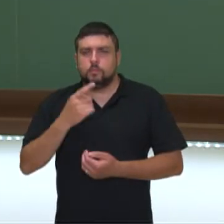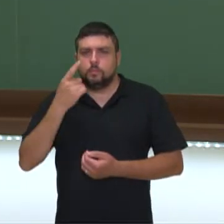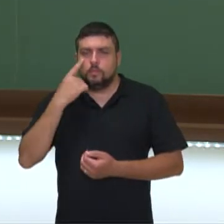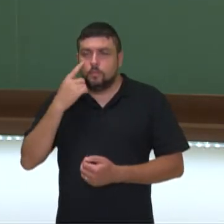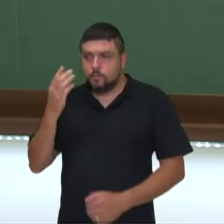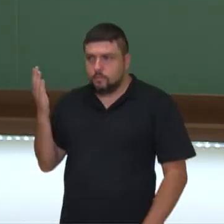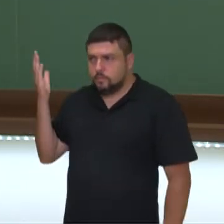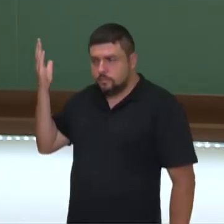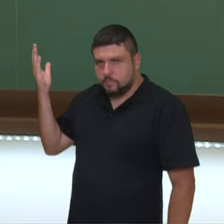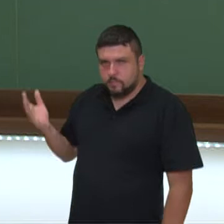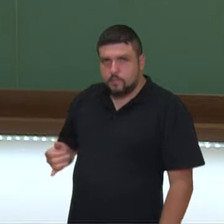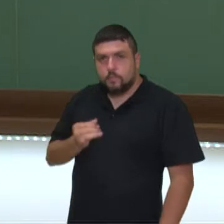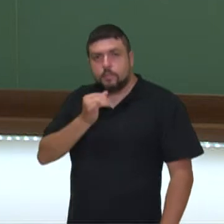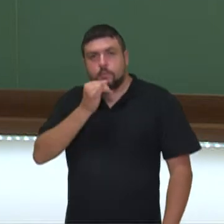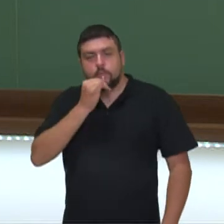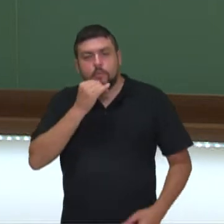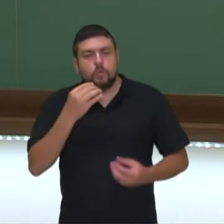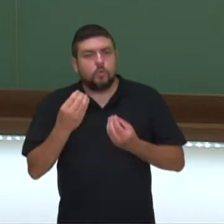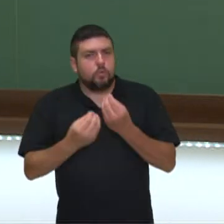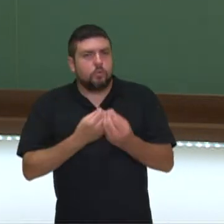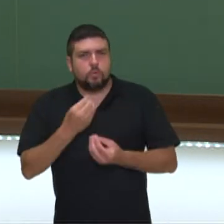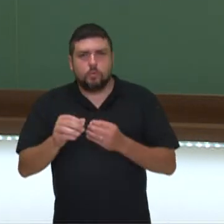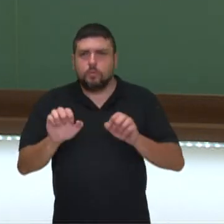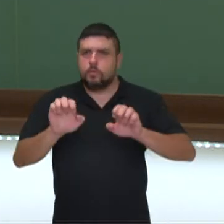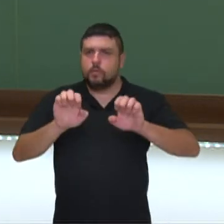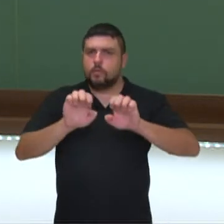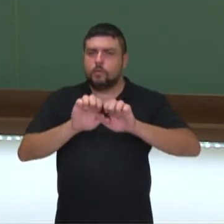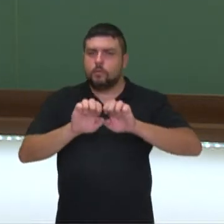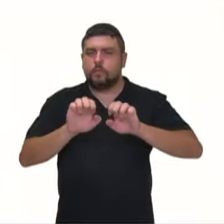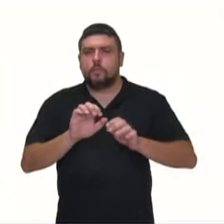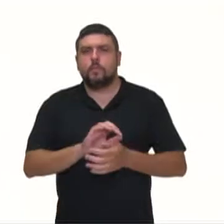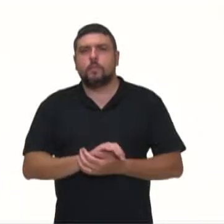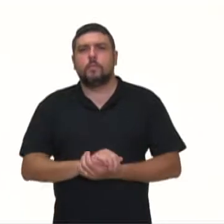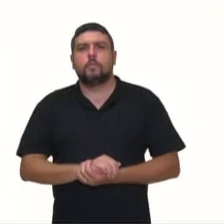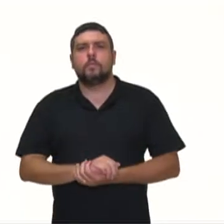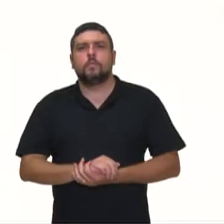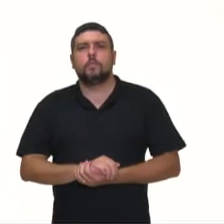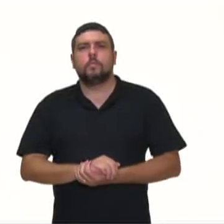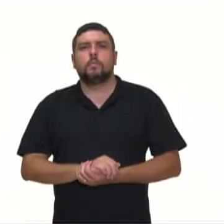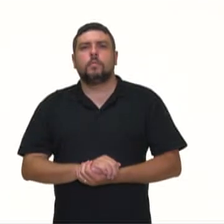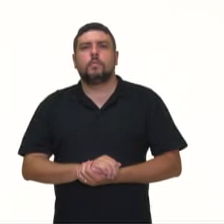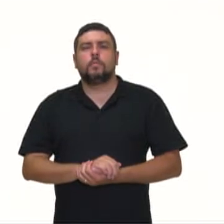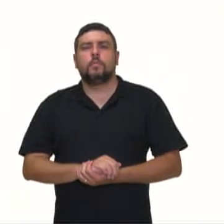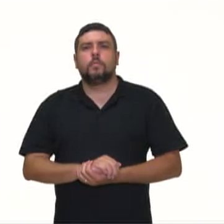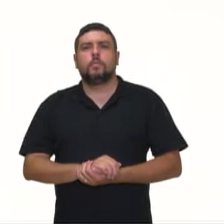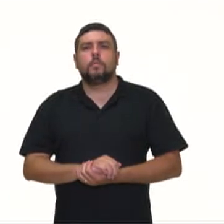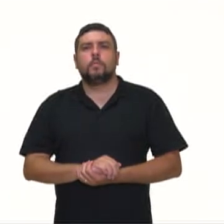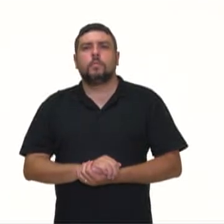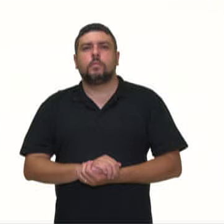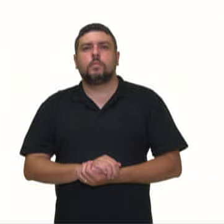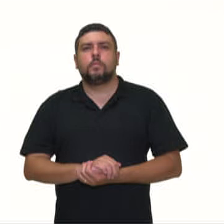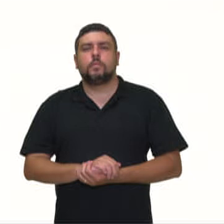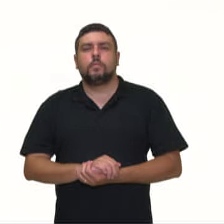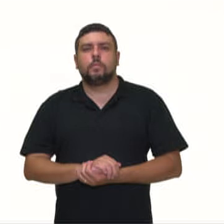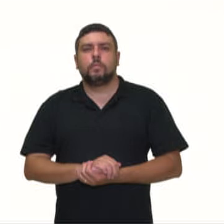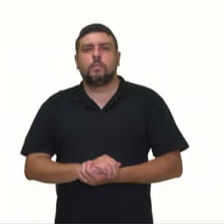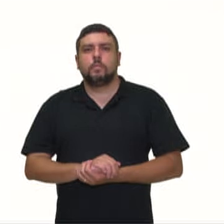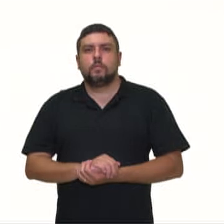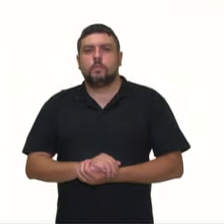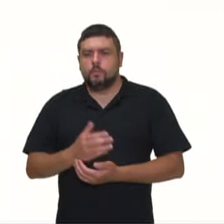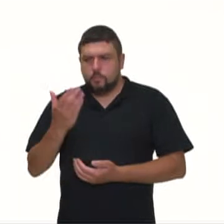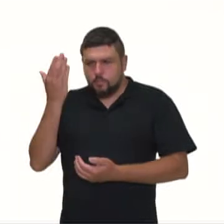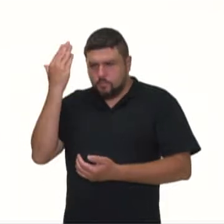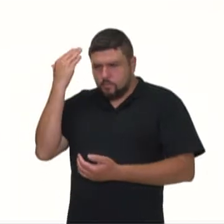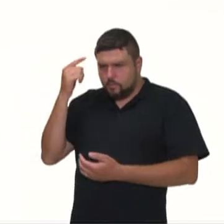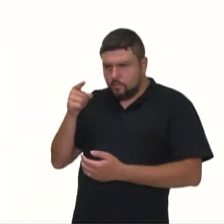de exemplos, como que funciona a estrutura. Did you cook dinner last weekend? Você cozinhou o jantar no fim de